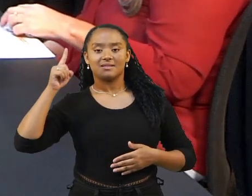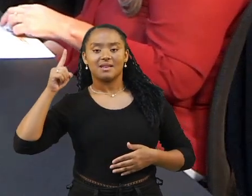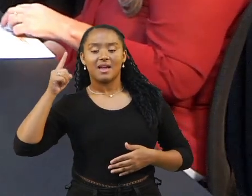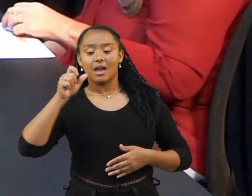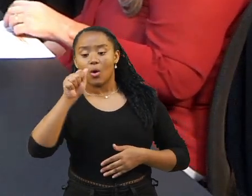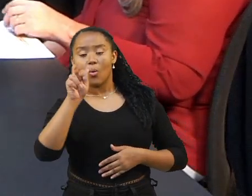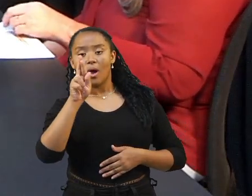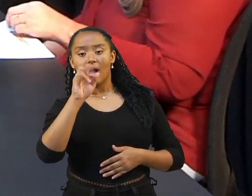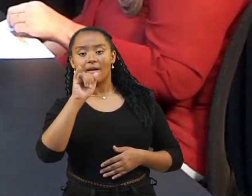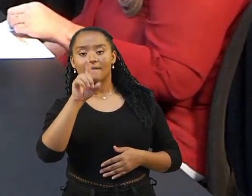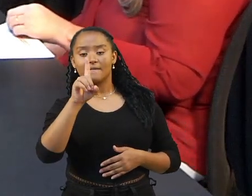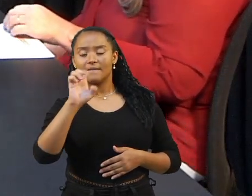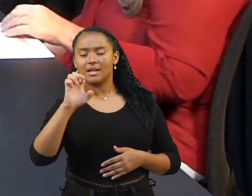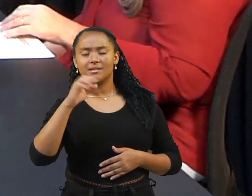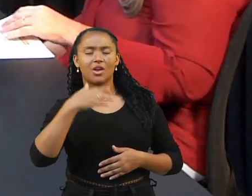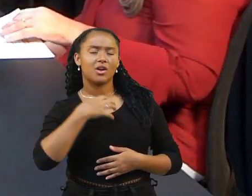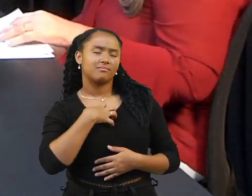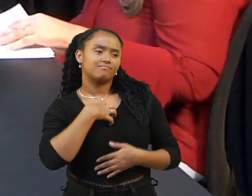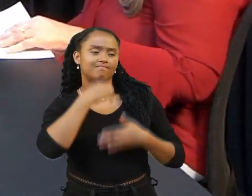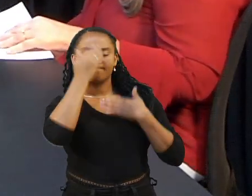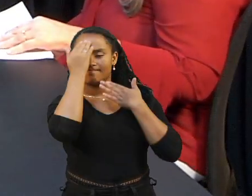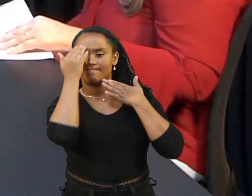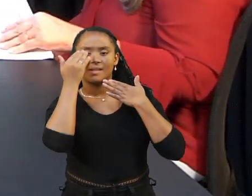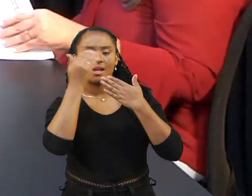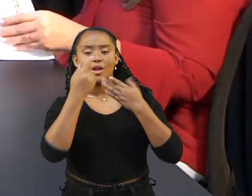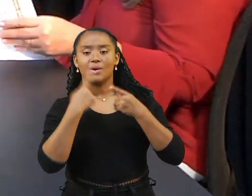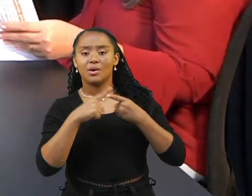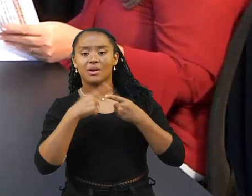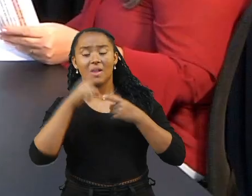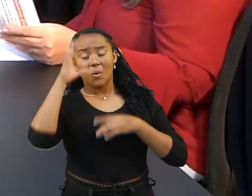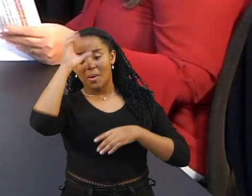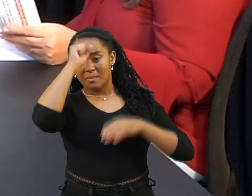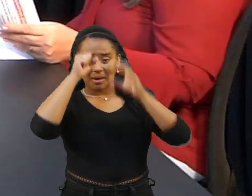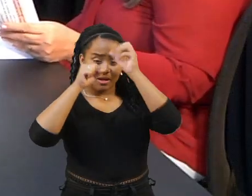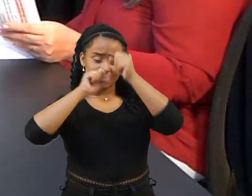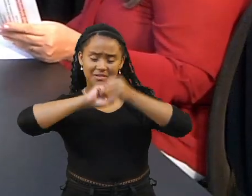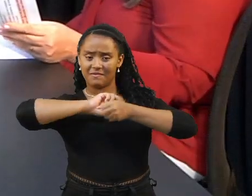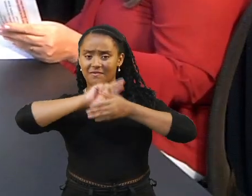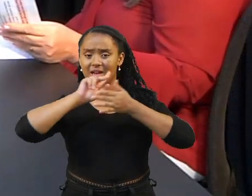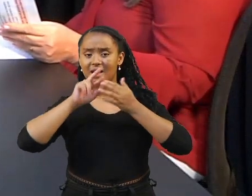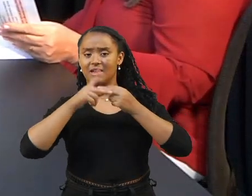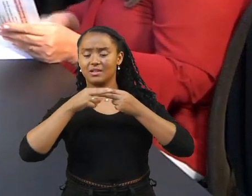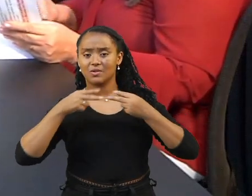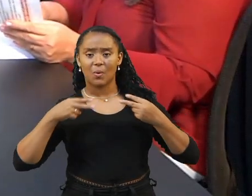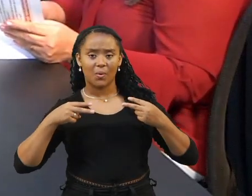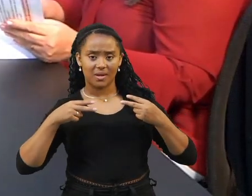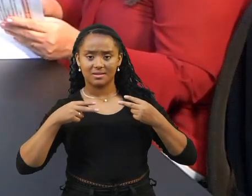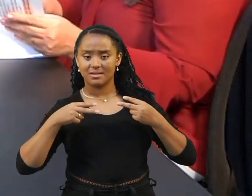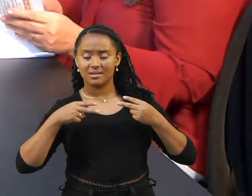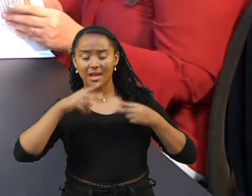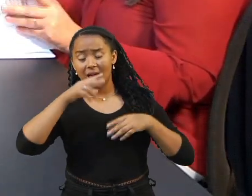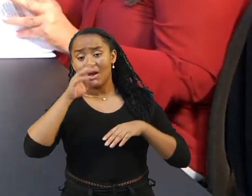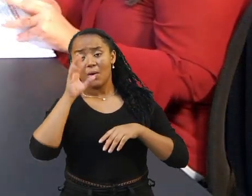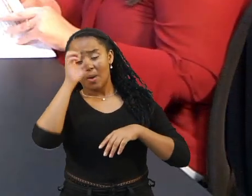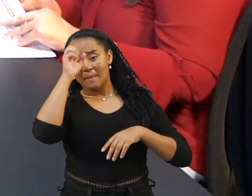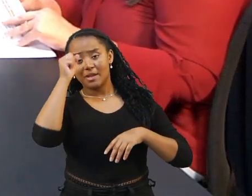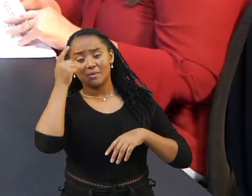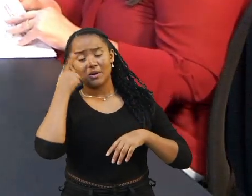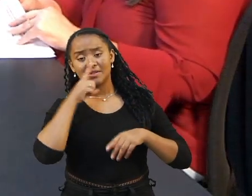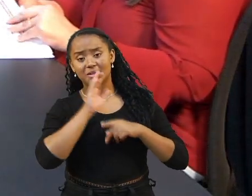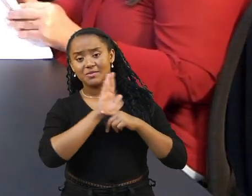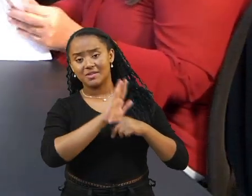insight. Então, o AFRID, eu sou muito grata, né? O que eu aprendi foi com eles, aprendi para